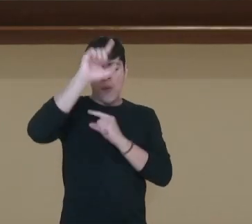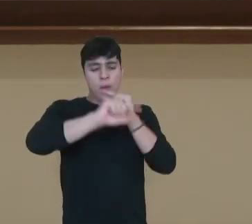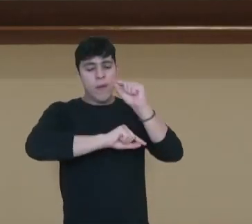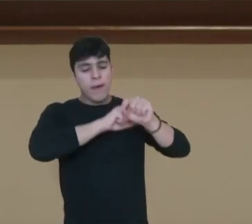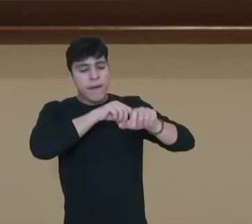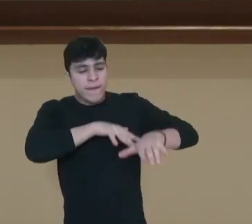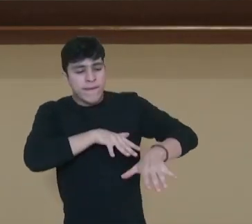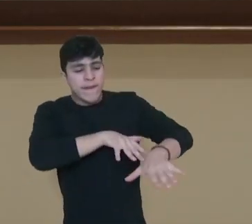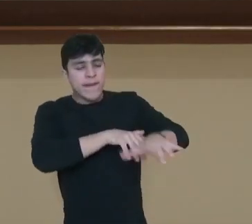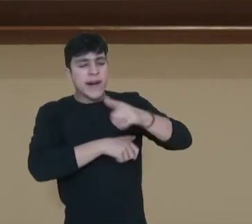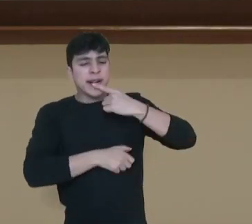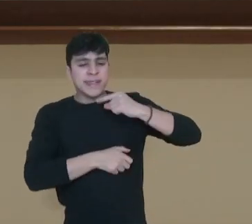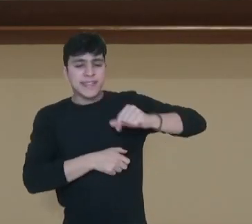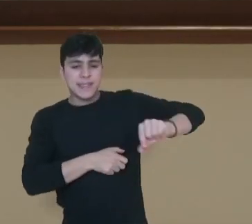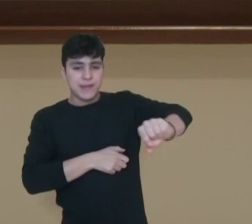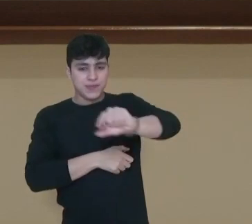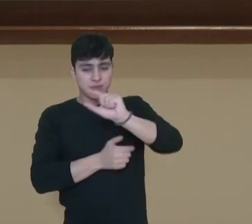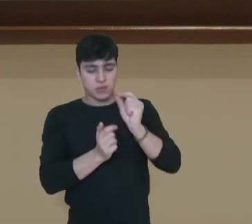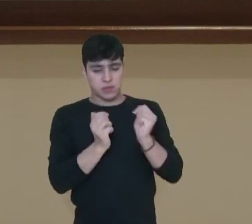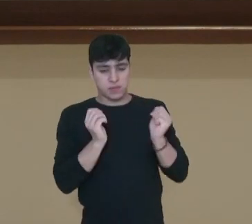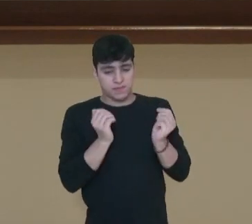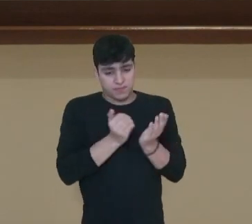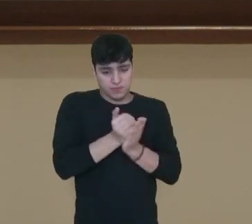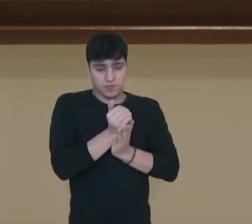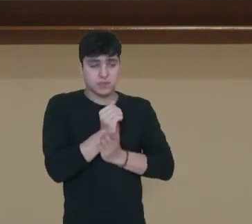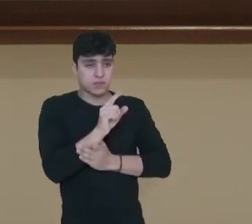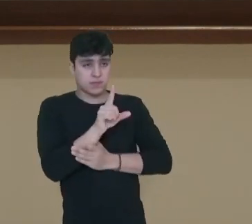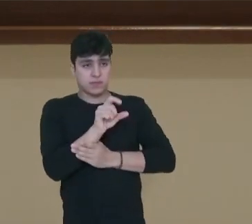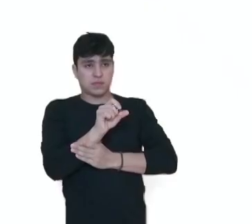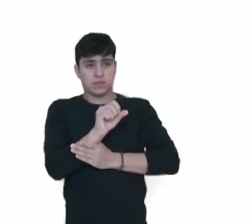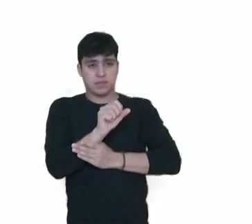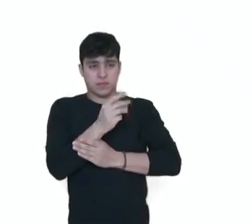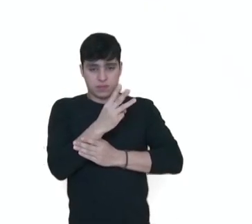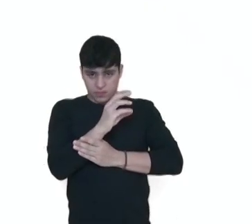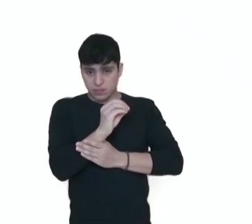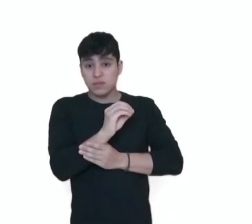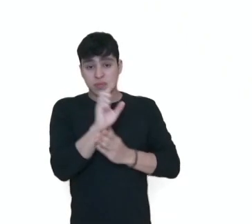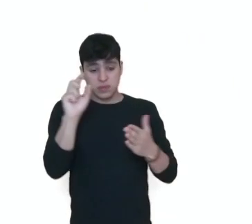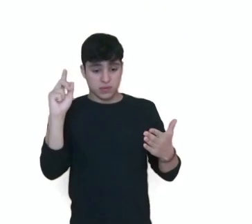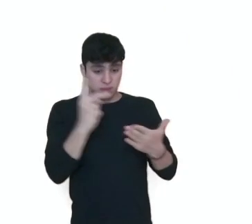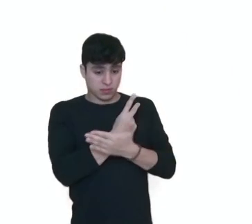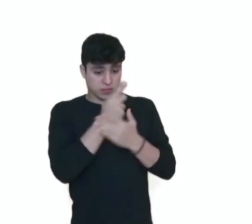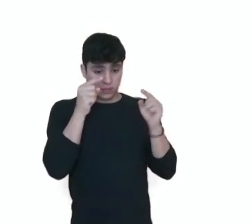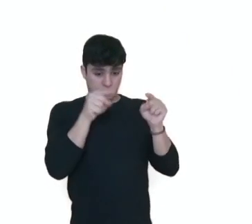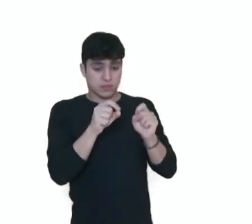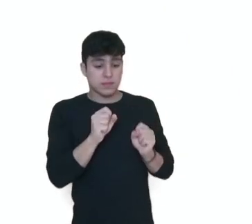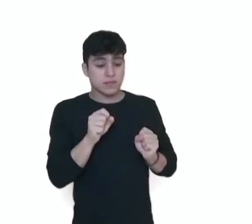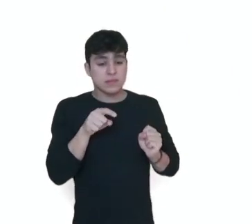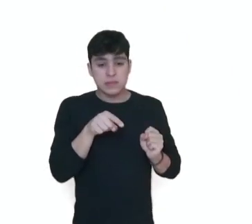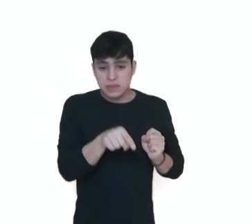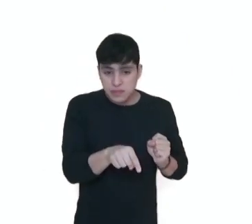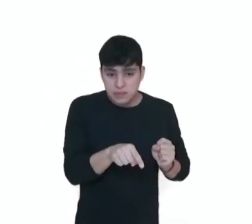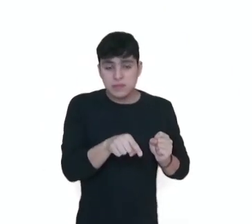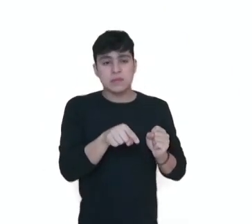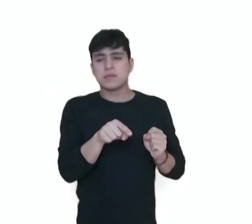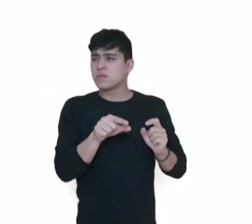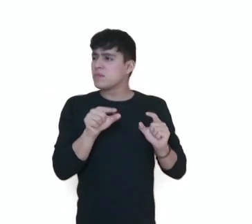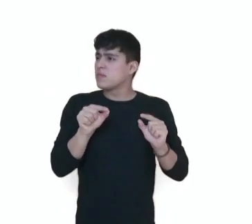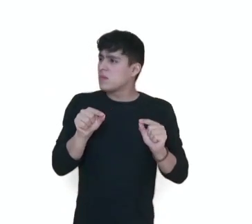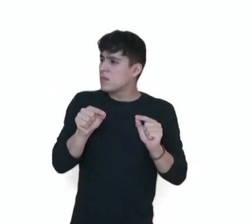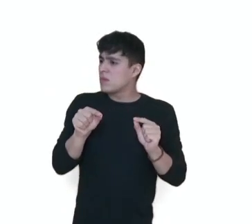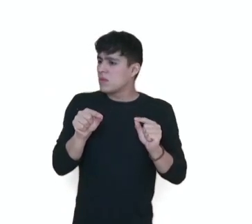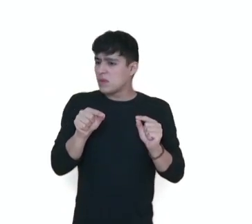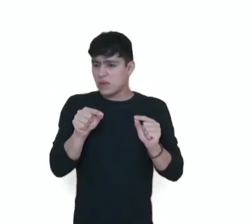Marcha do Sal, que vai acontecer em 1930. Ele vai ser um protesto contra a proibição dos indianos de